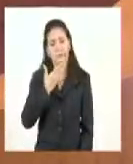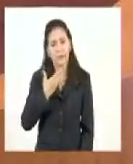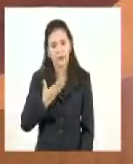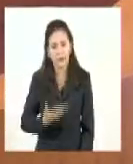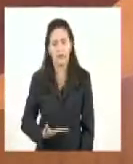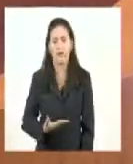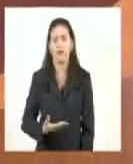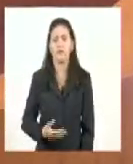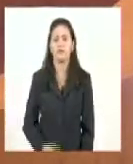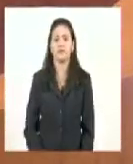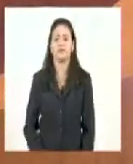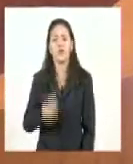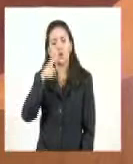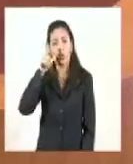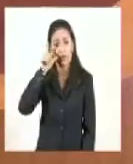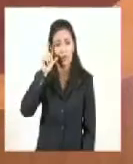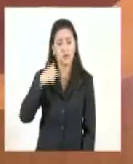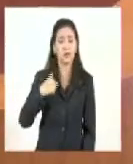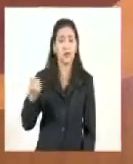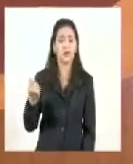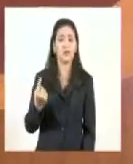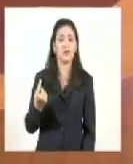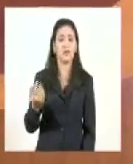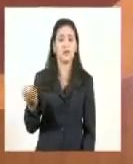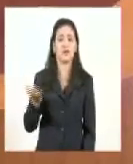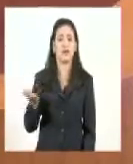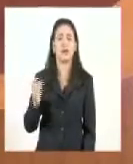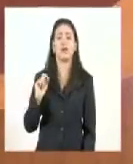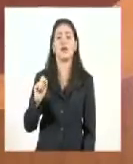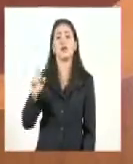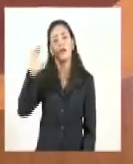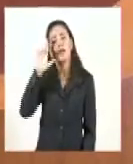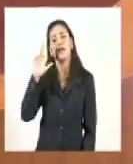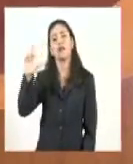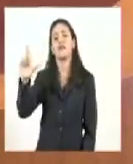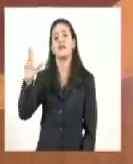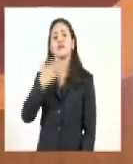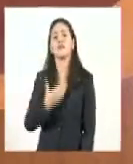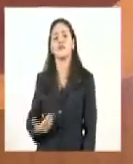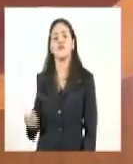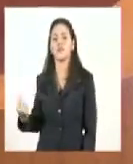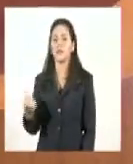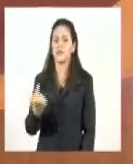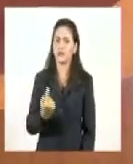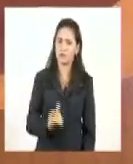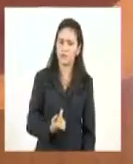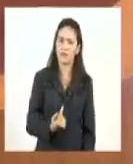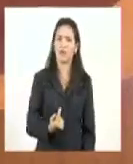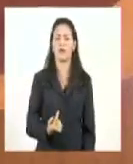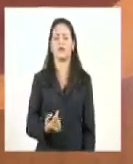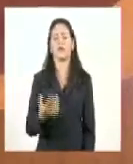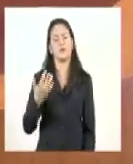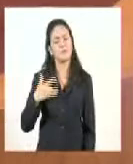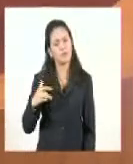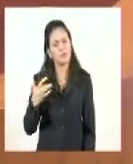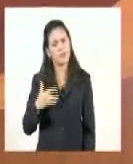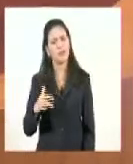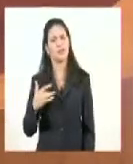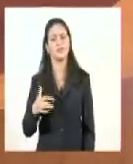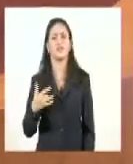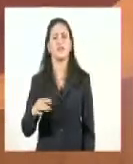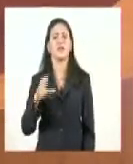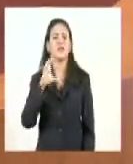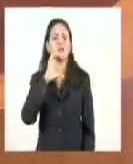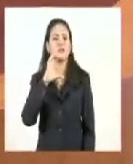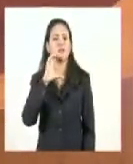governo tivesse subido aqui nessa tribuna e lamentado, deputada Graça, as mortes dessas pessoas lá em